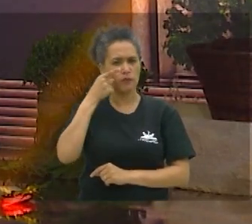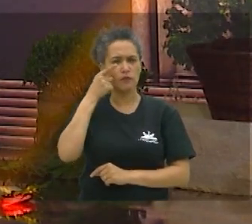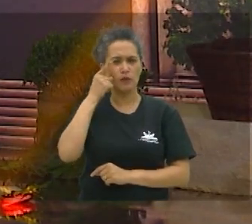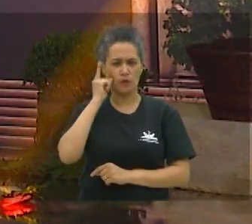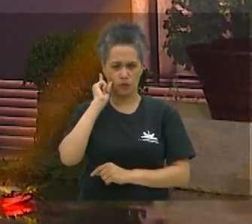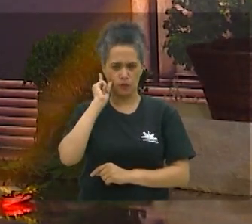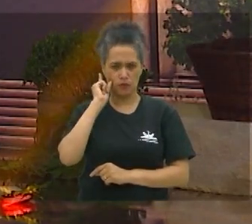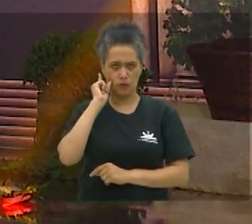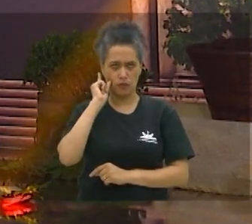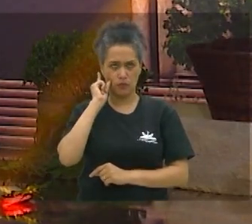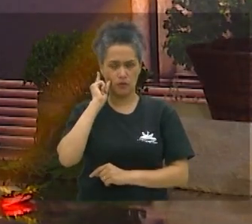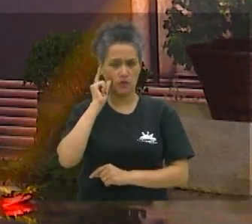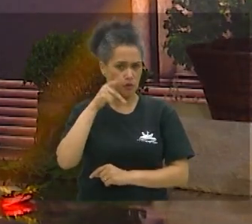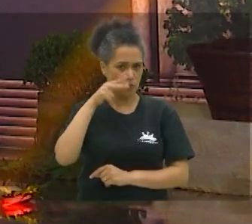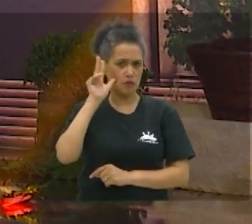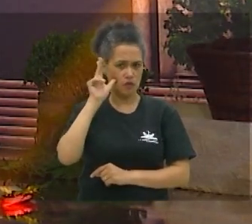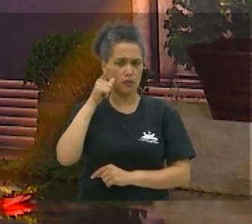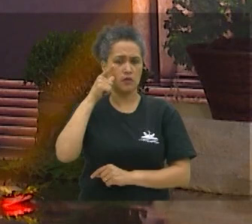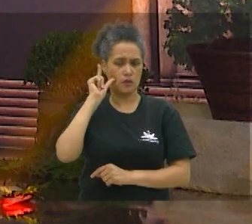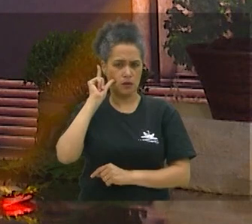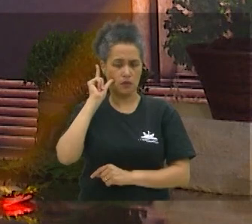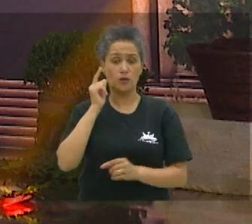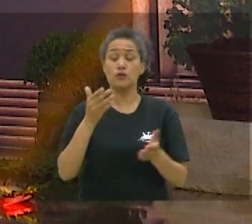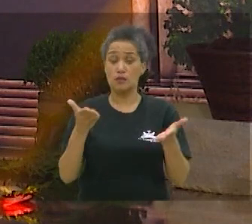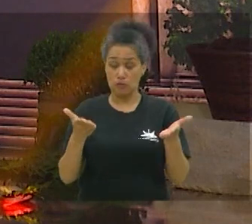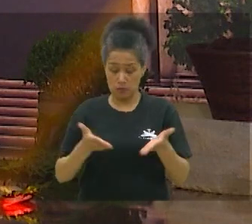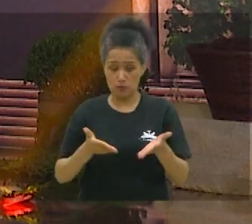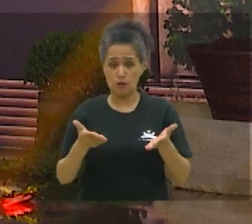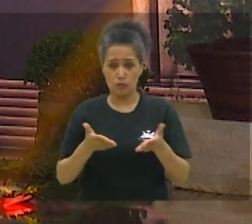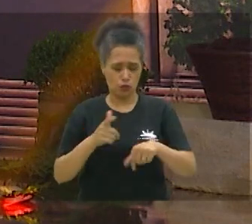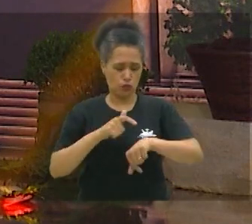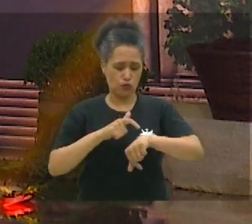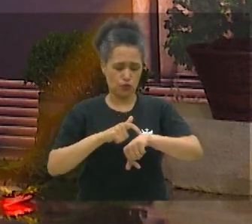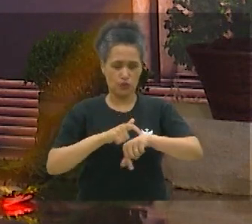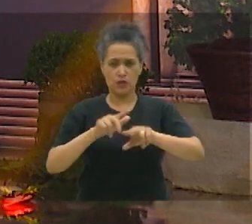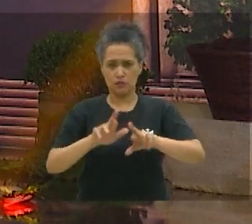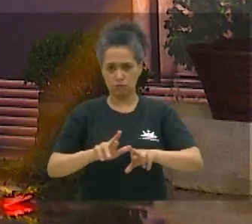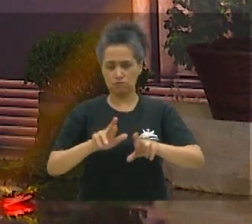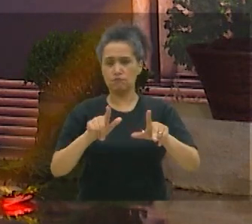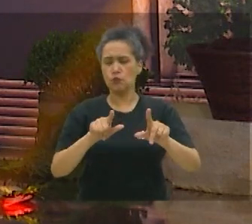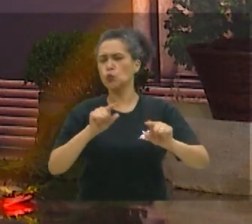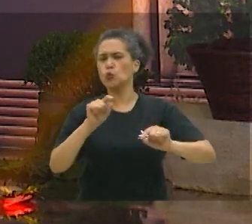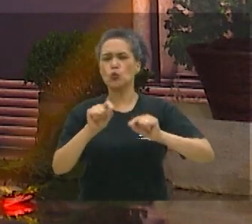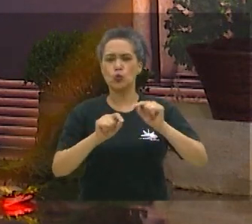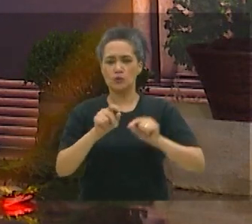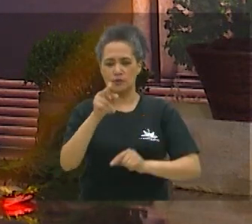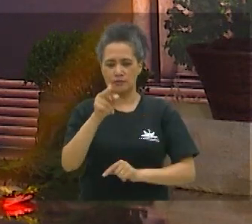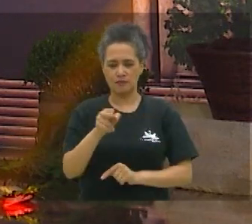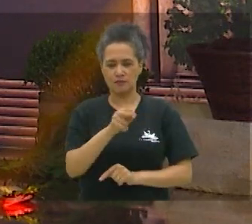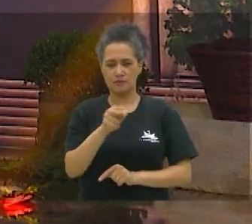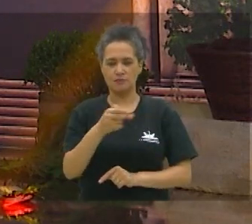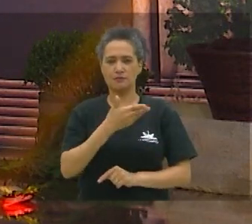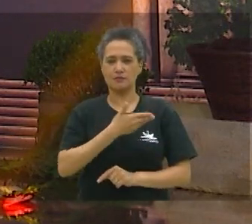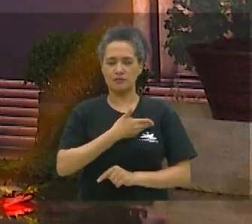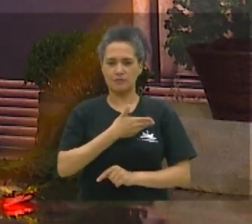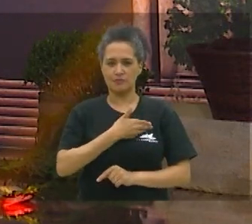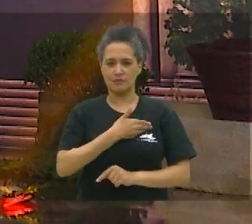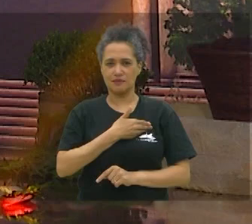e hoje, o fuso horário é diferente. Você sabia o que ele fez? Saiu do